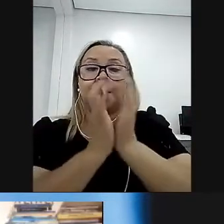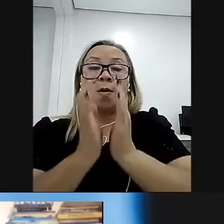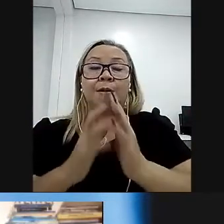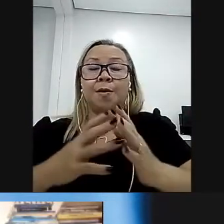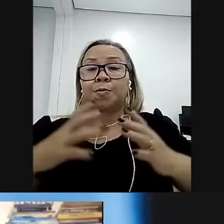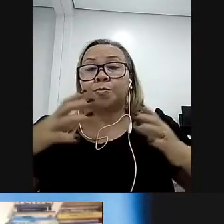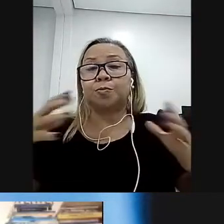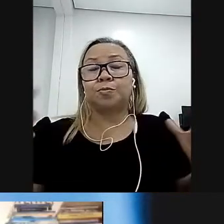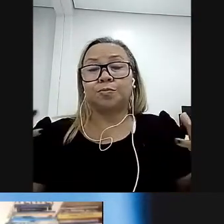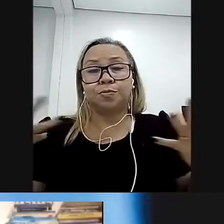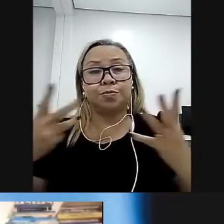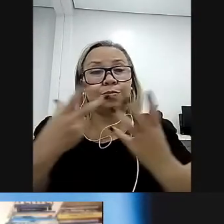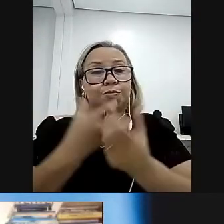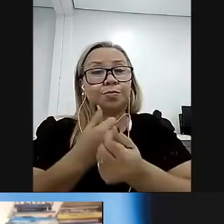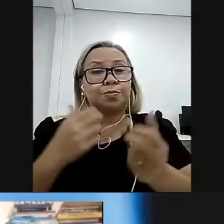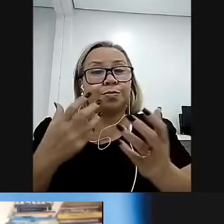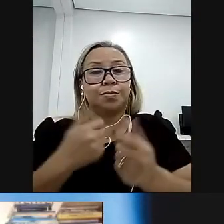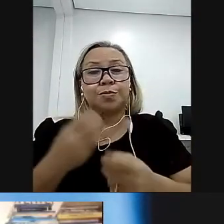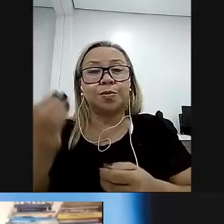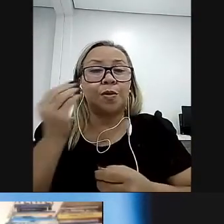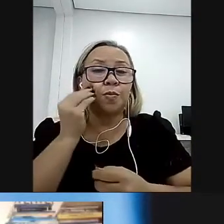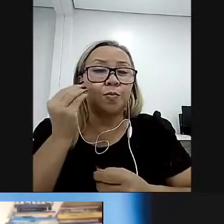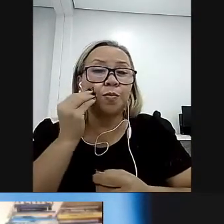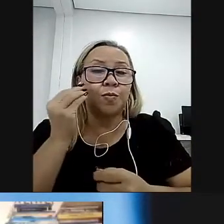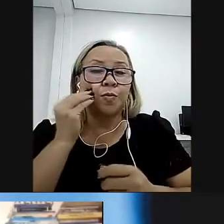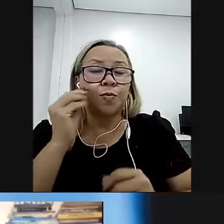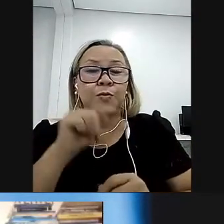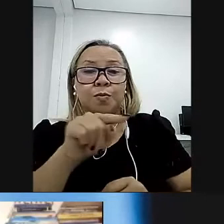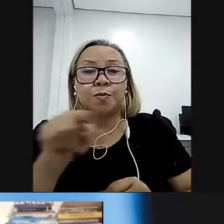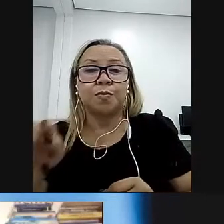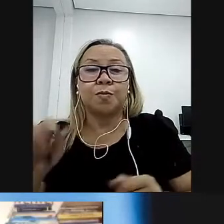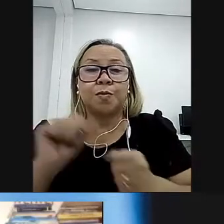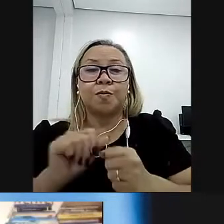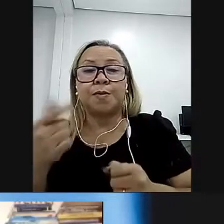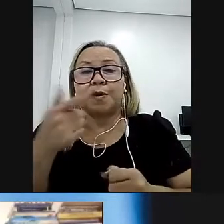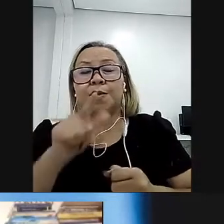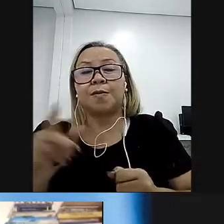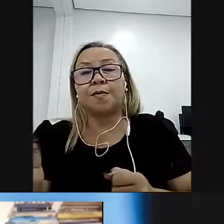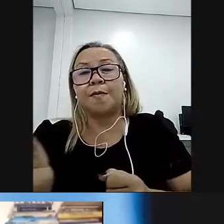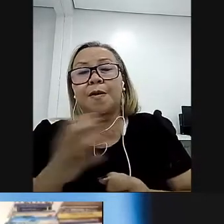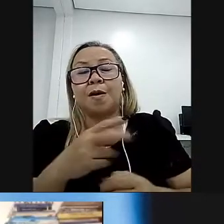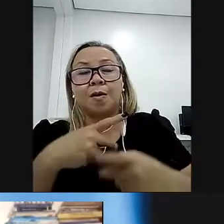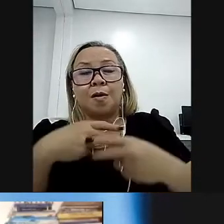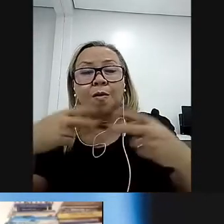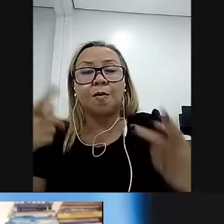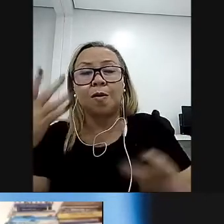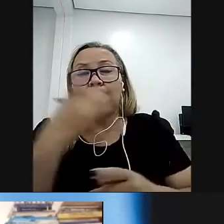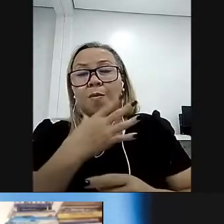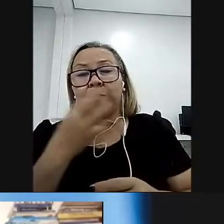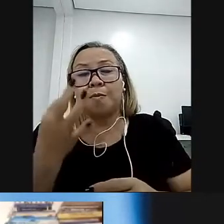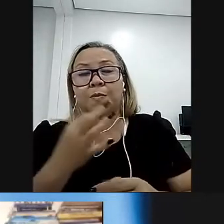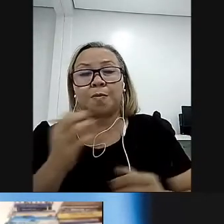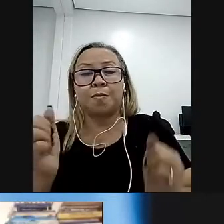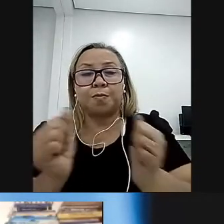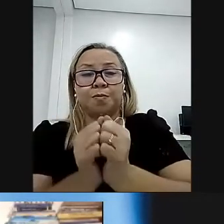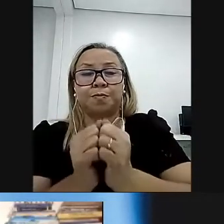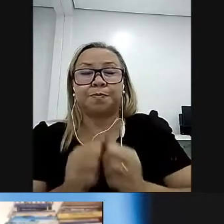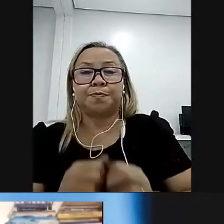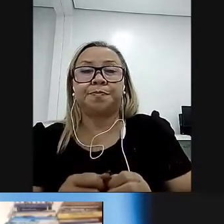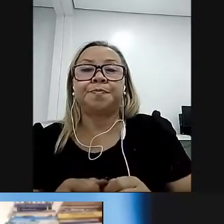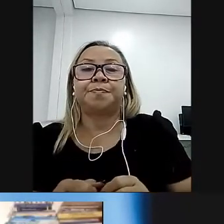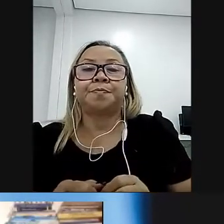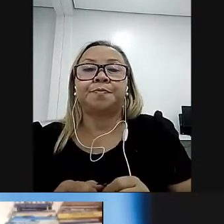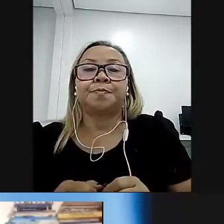maravilhosa. Um beijo para vocês. Vamos fazer novamente coisas bonitas juntos. É isso